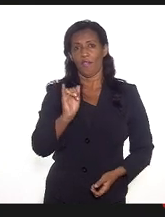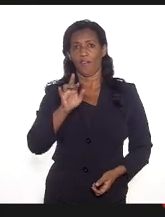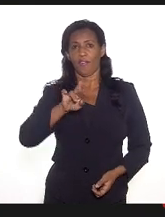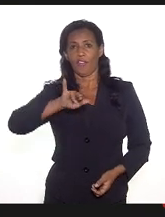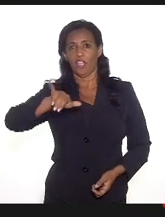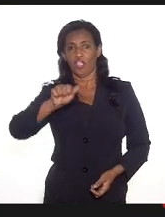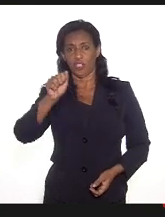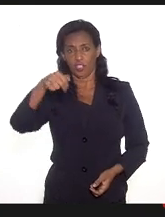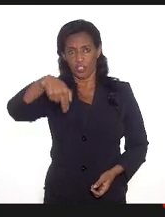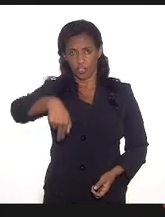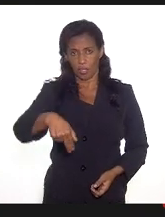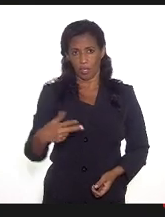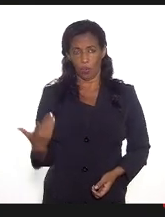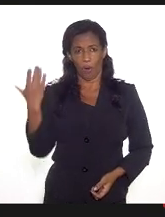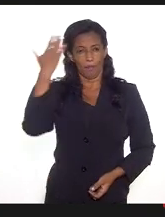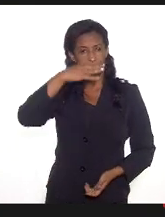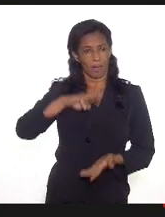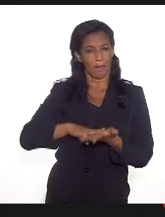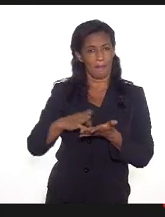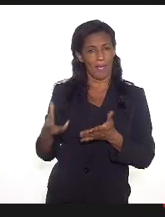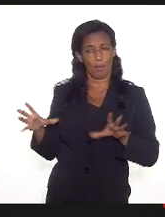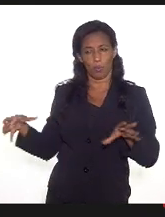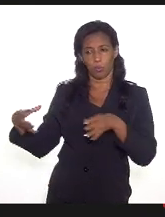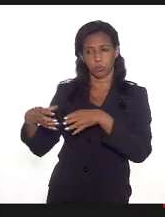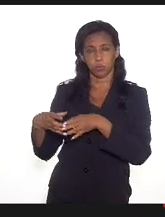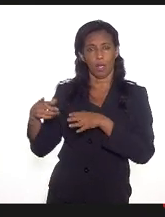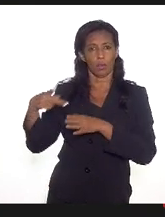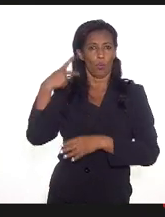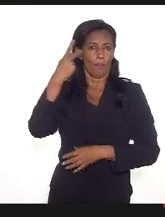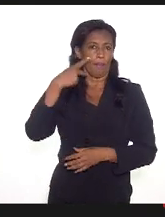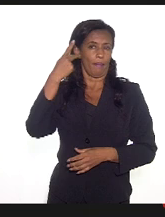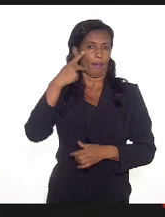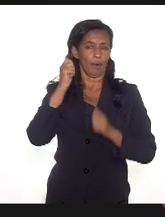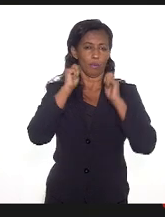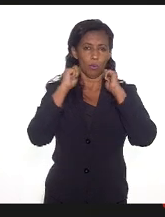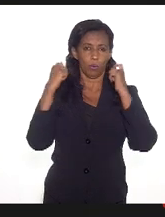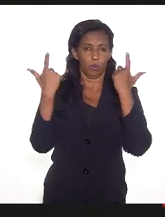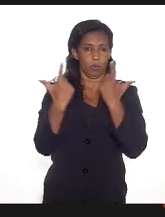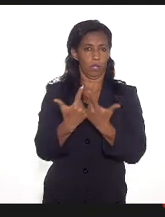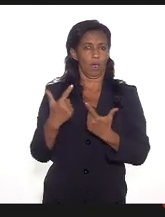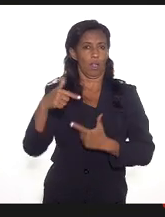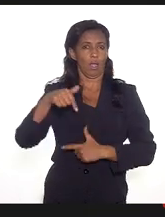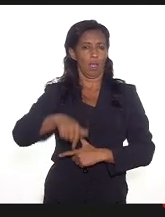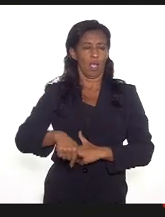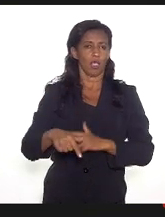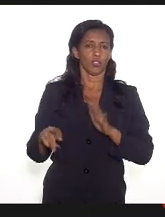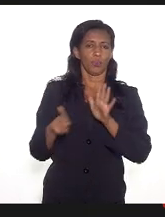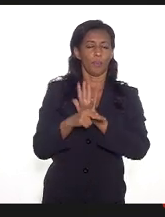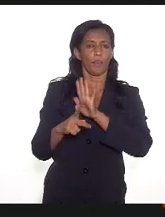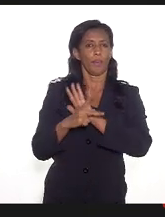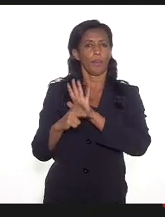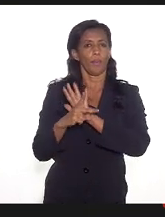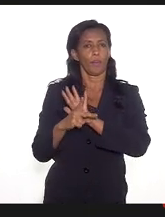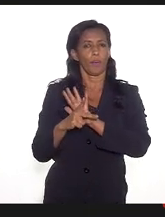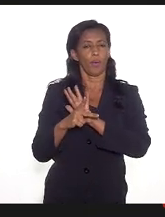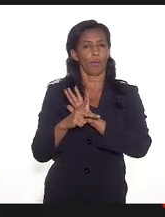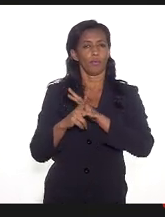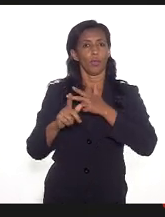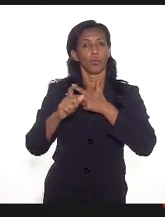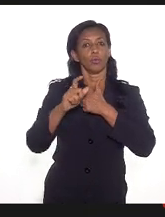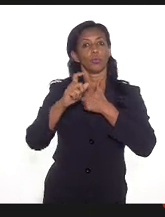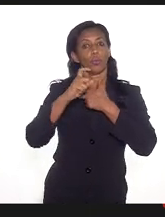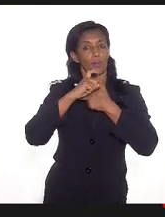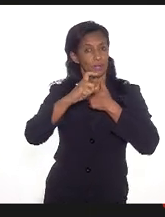com a presença de membros do nosso Parlamento Regional, membros do